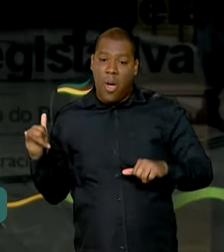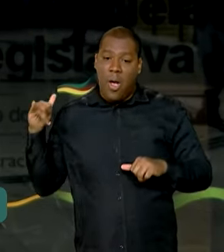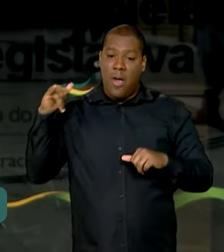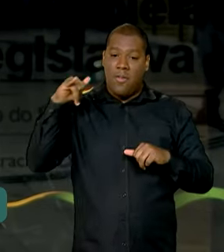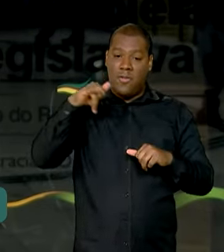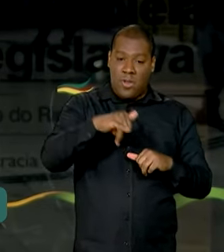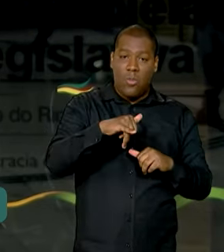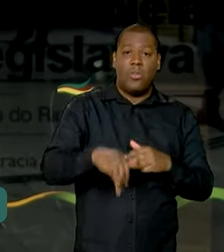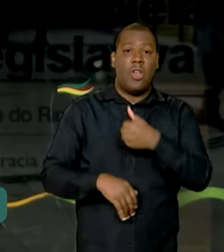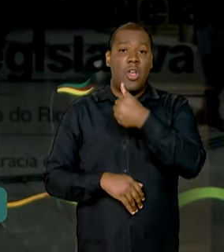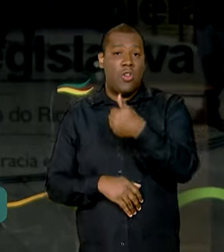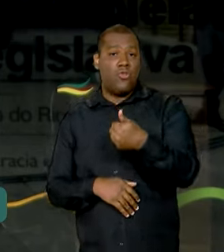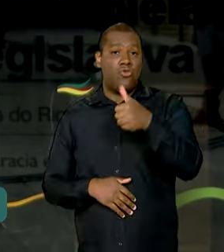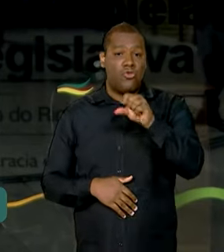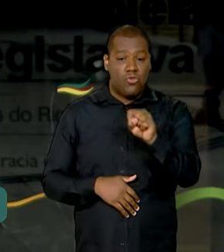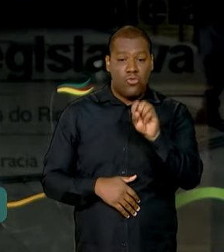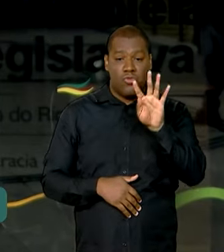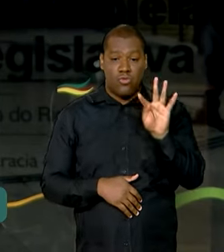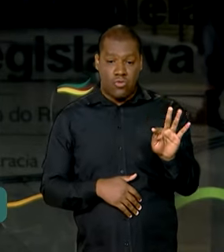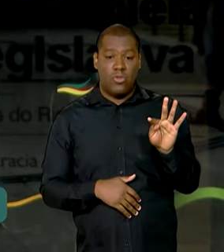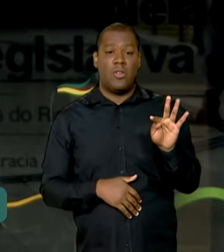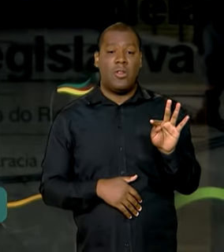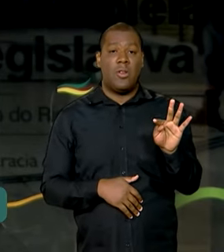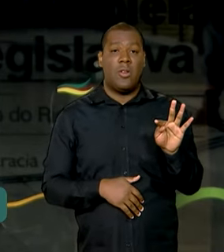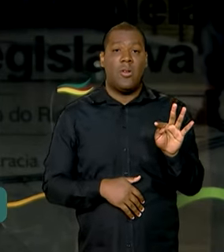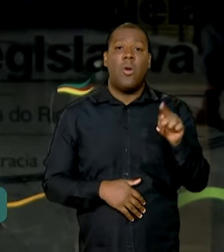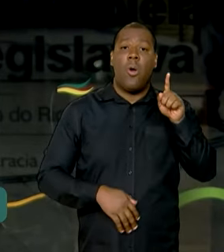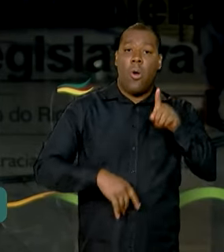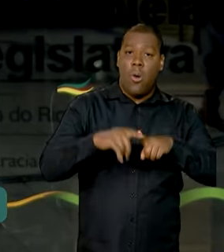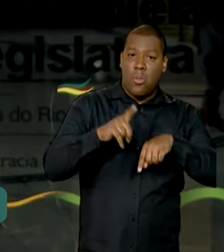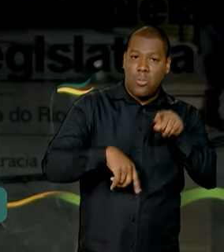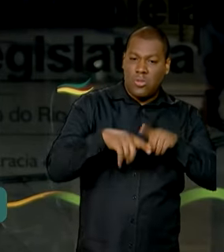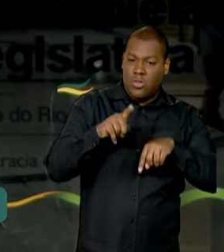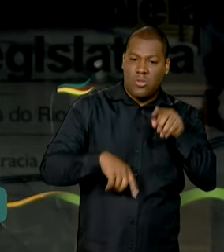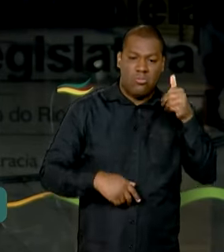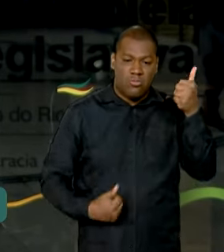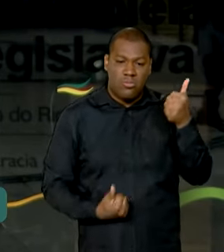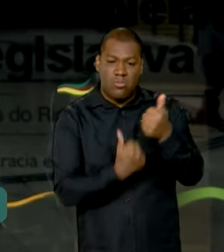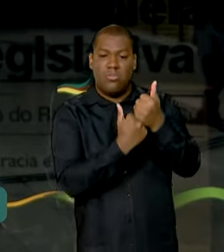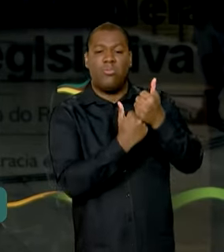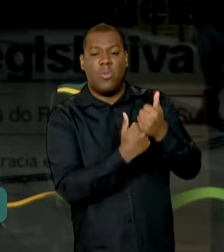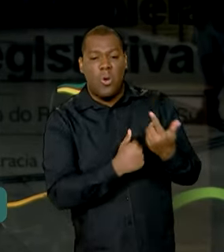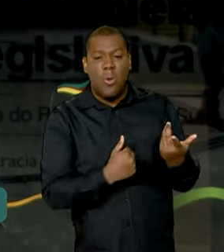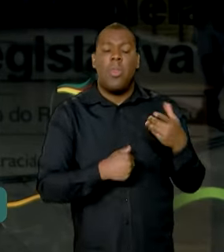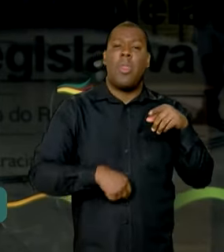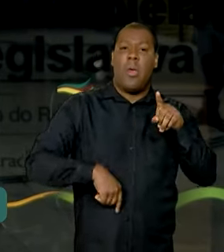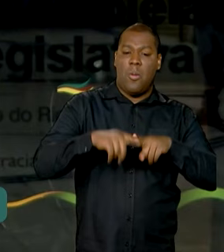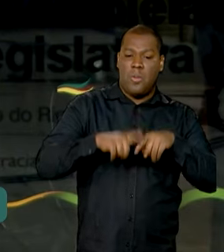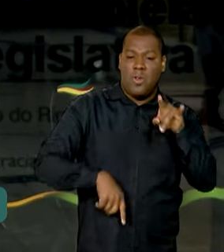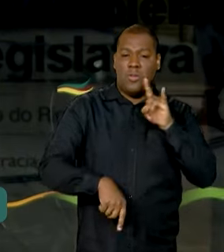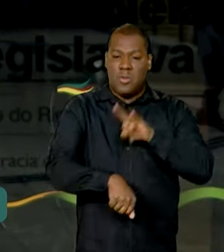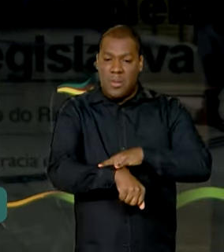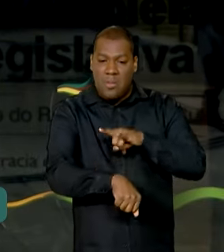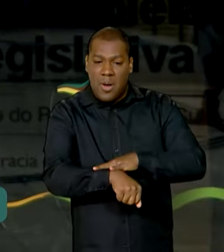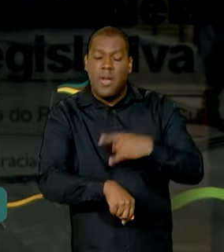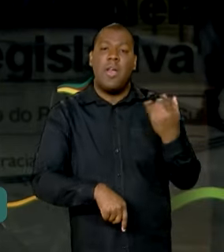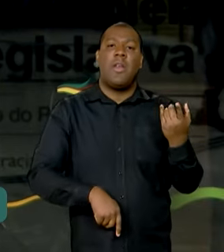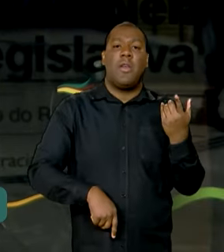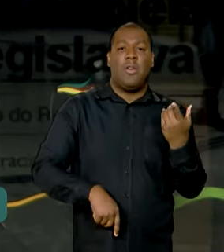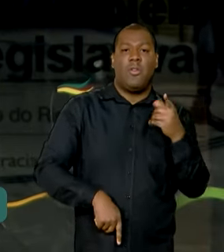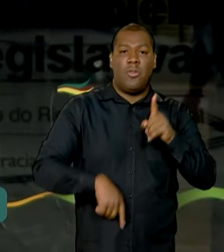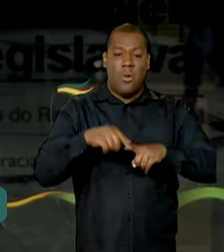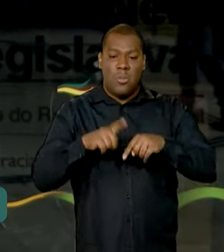18 toneladas de equipamentos assim, de apoio operacional, tipo banheiros, material de limpeza,